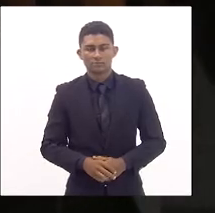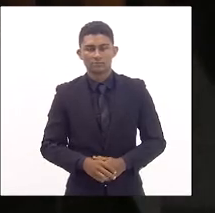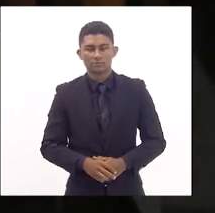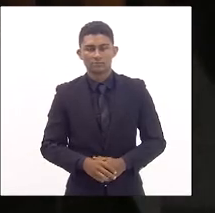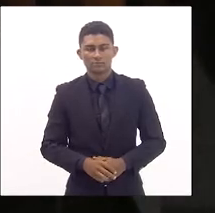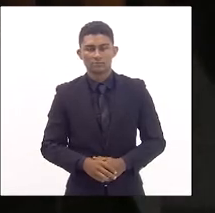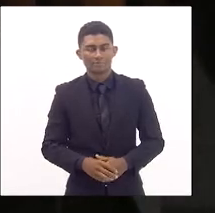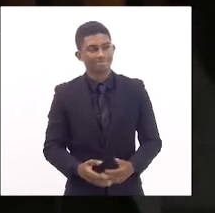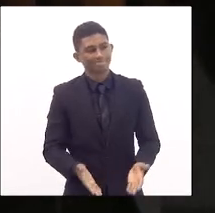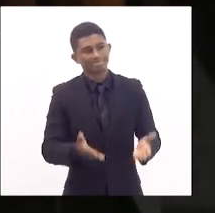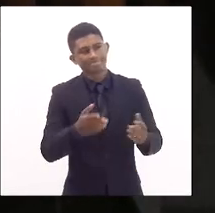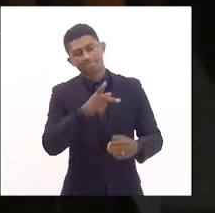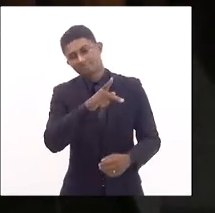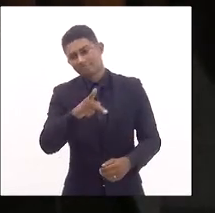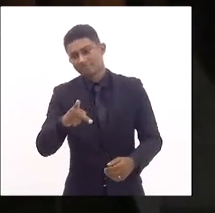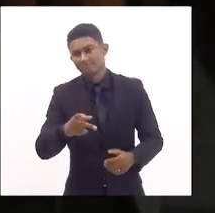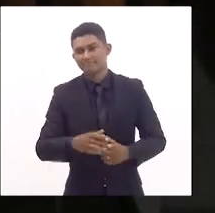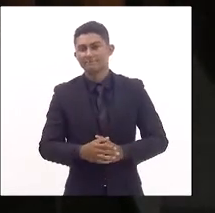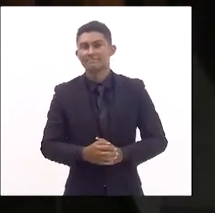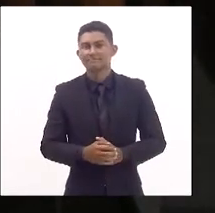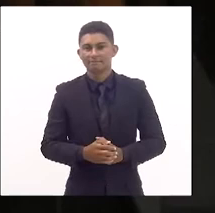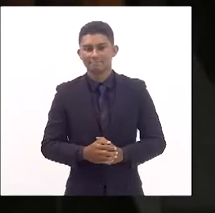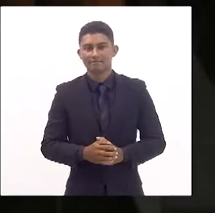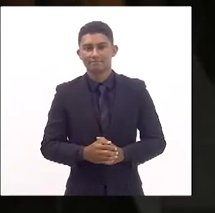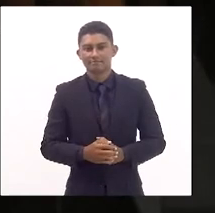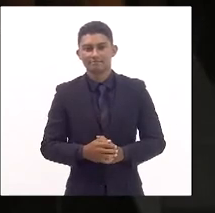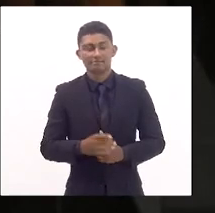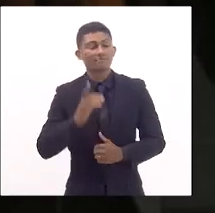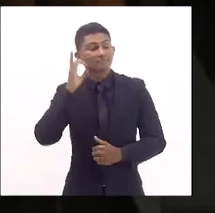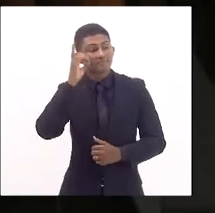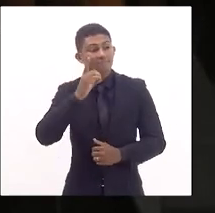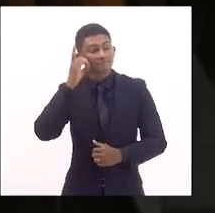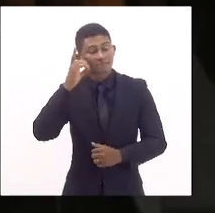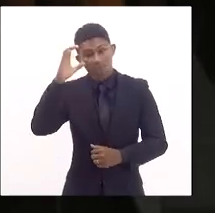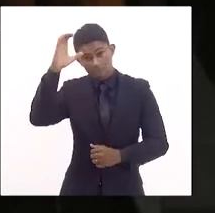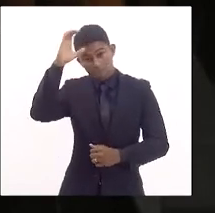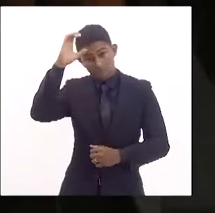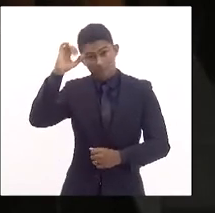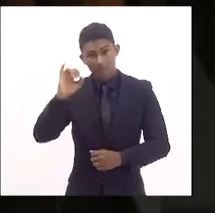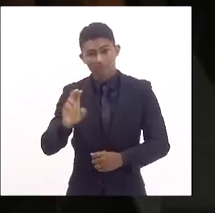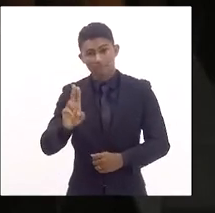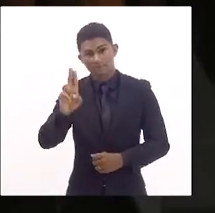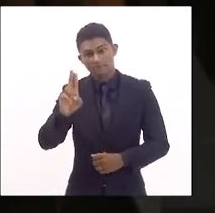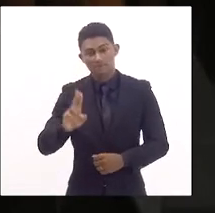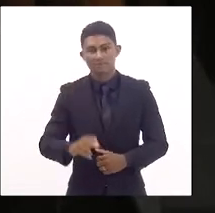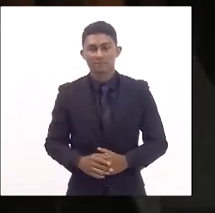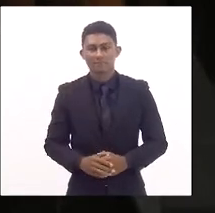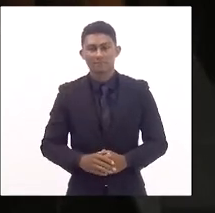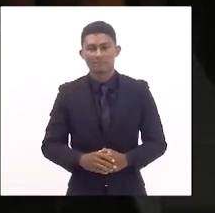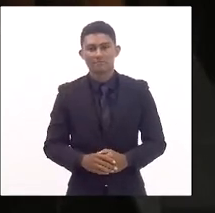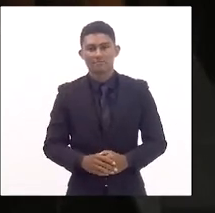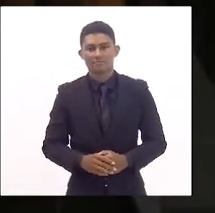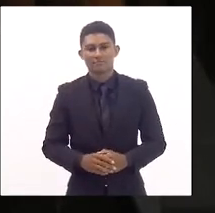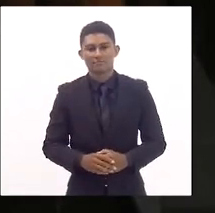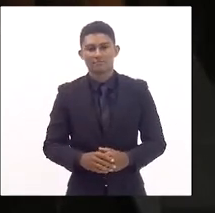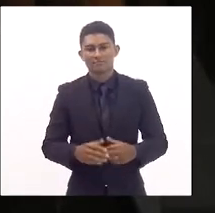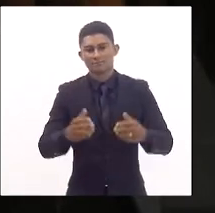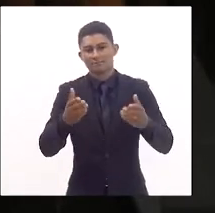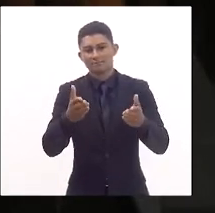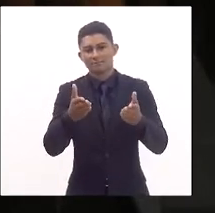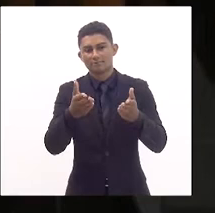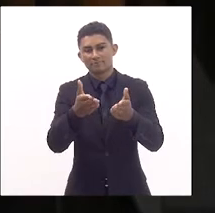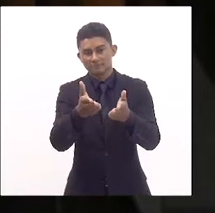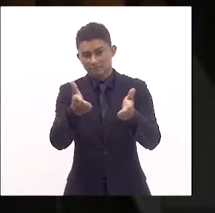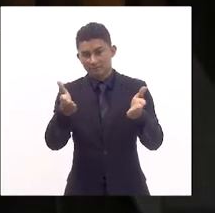a senhora Presidente o deputado da tia Ju a senhora existe